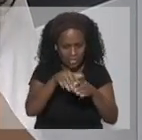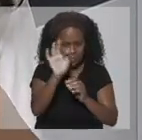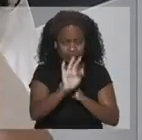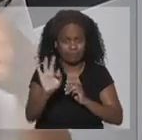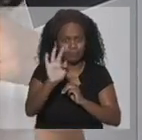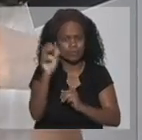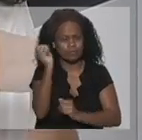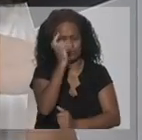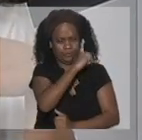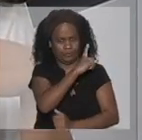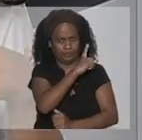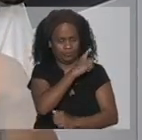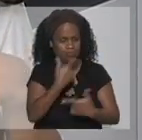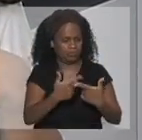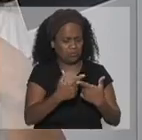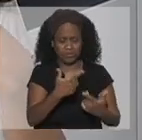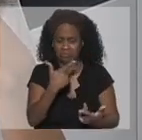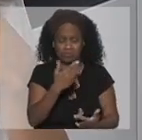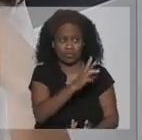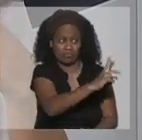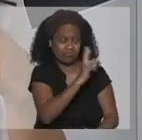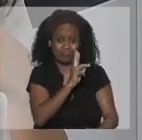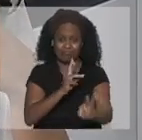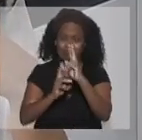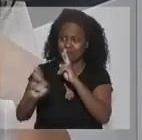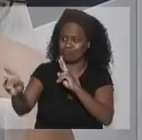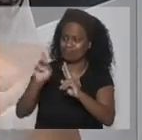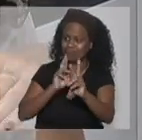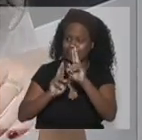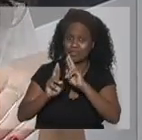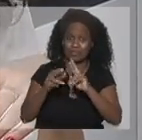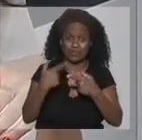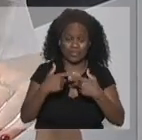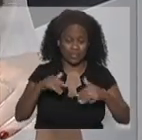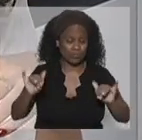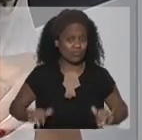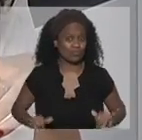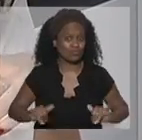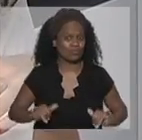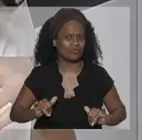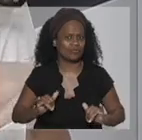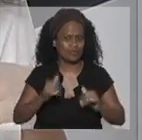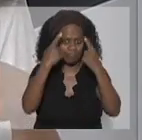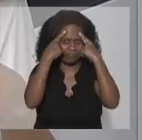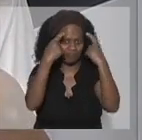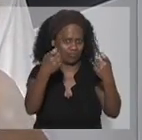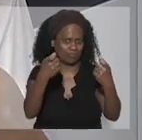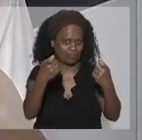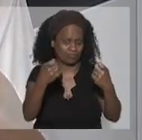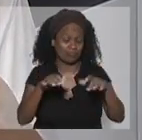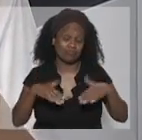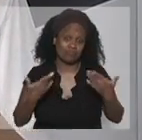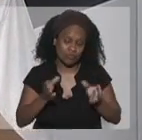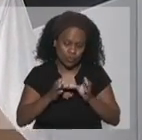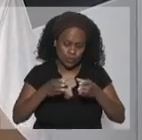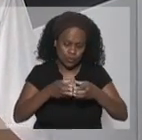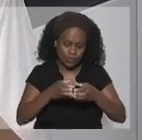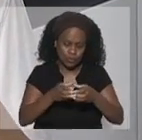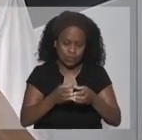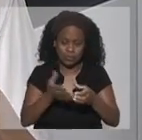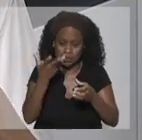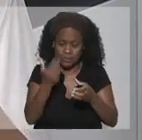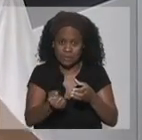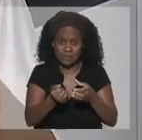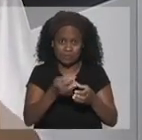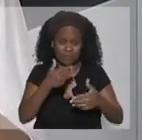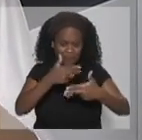dentro da universidade era complicado, o quanto não tinha resposta das reitorias, por exemplo, para as violências que a gente sofria. Então, por exemplo, essas frentes começaram